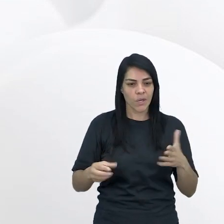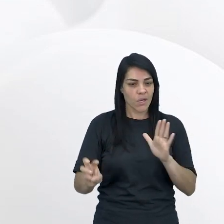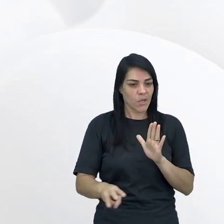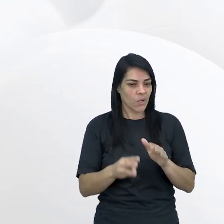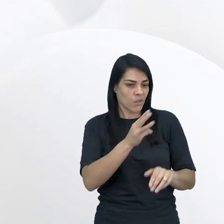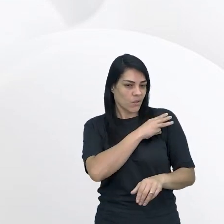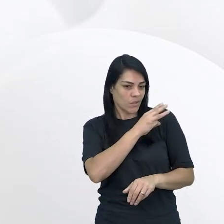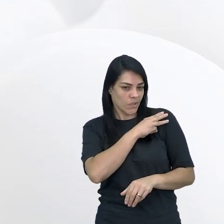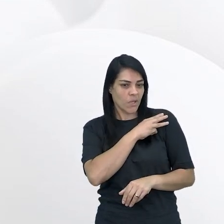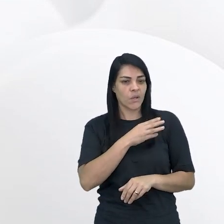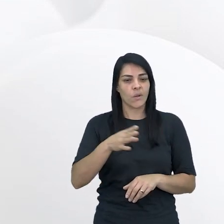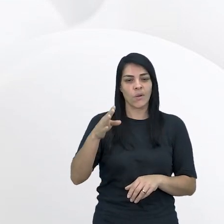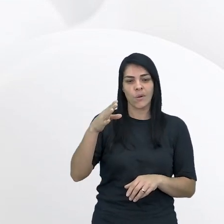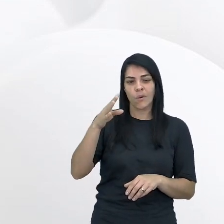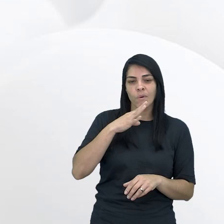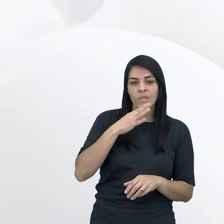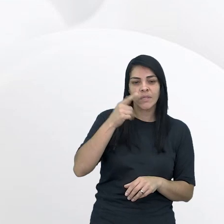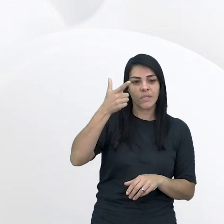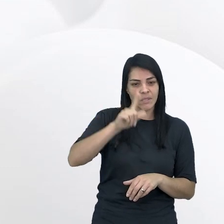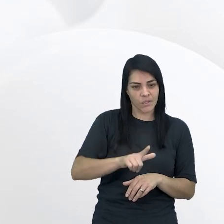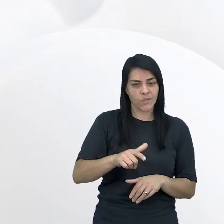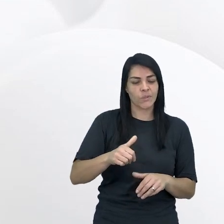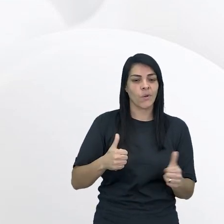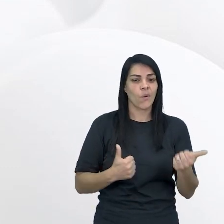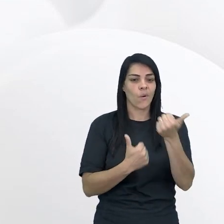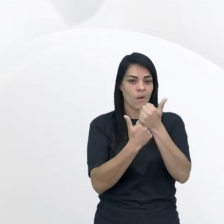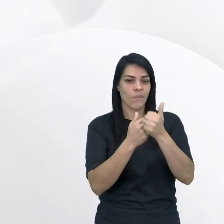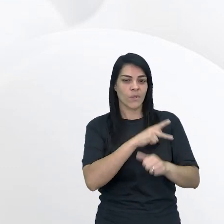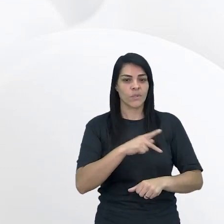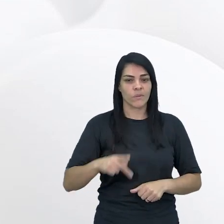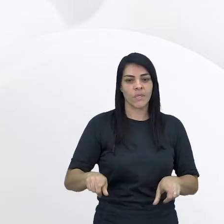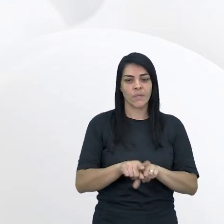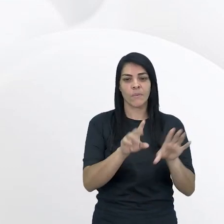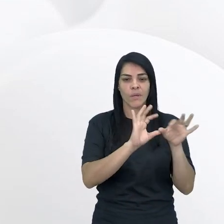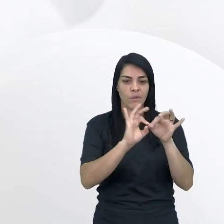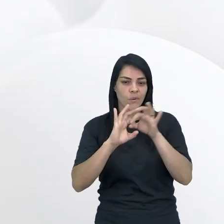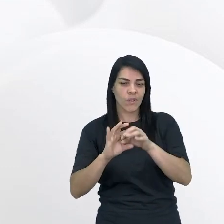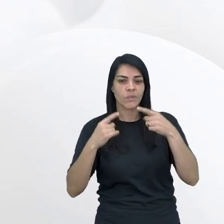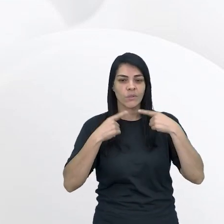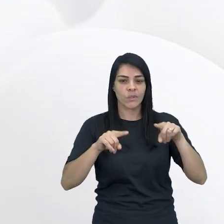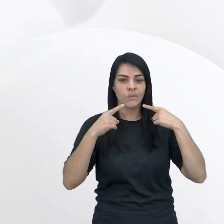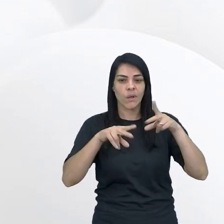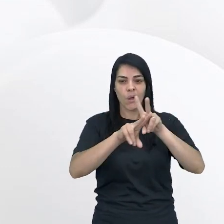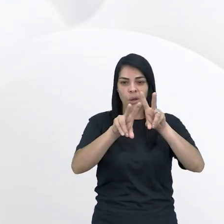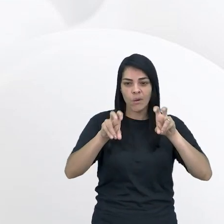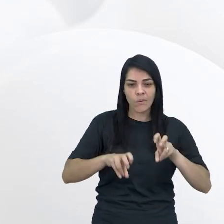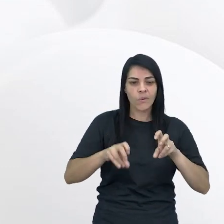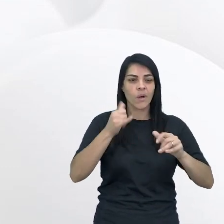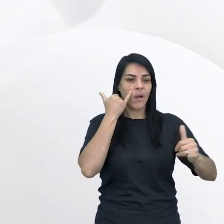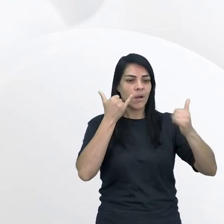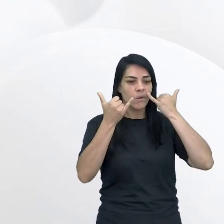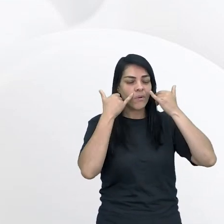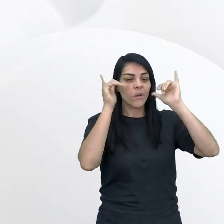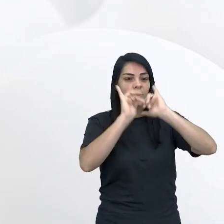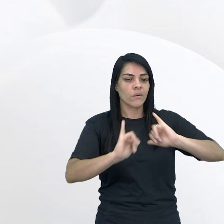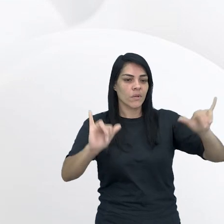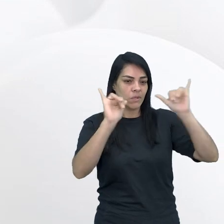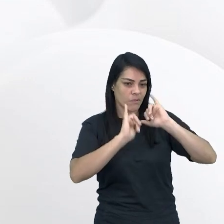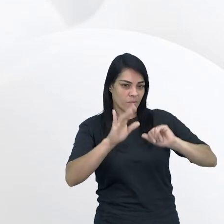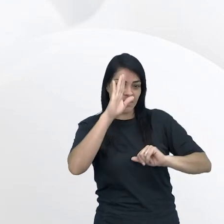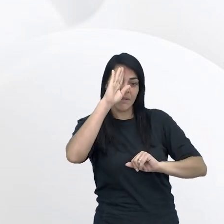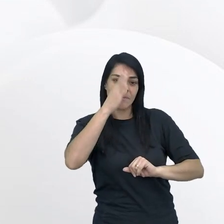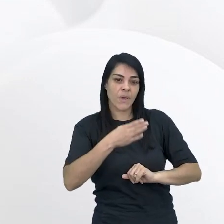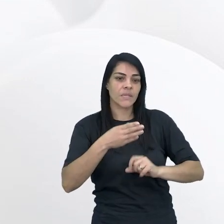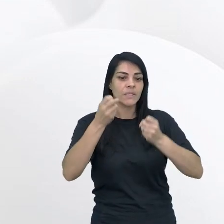terceiro ano, reconhecer com apoio docente e do contexto discursivo o tema, assunto, as